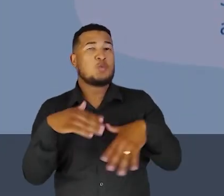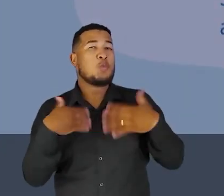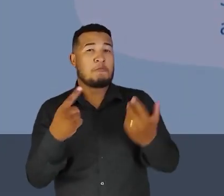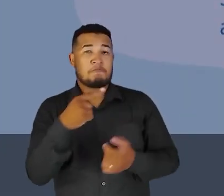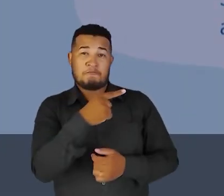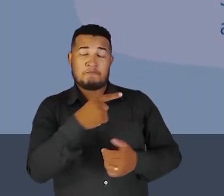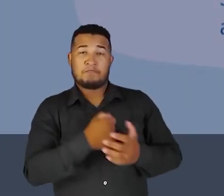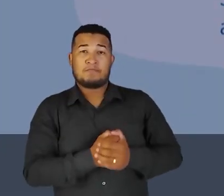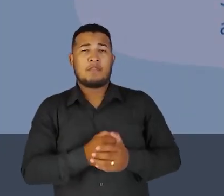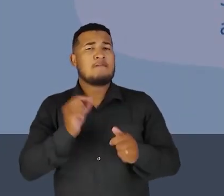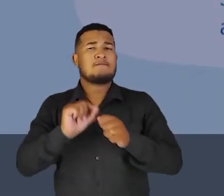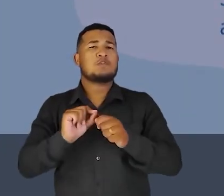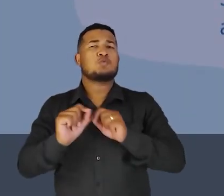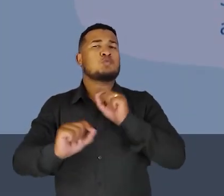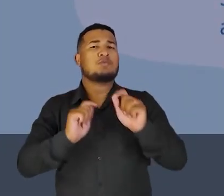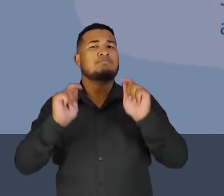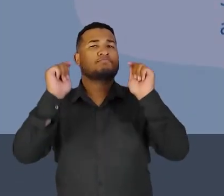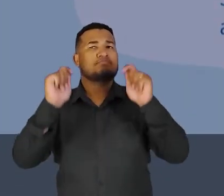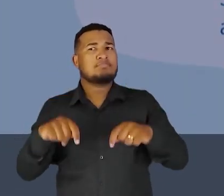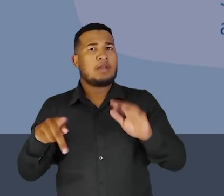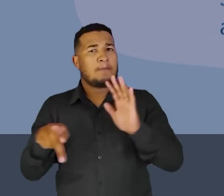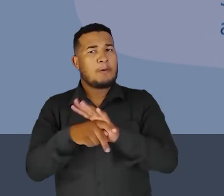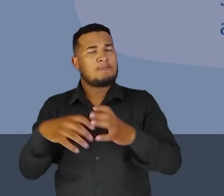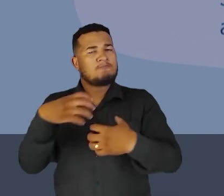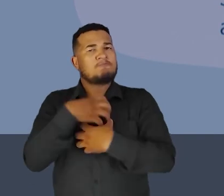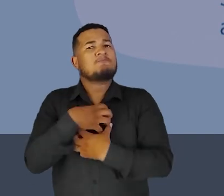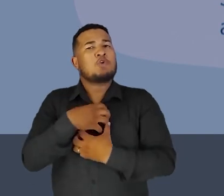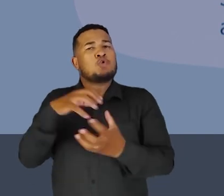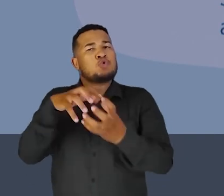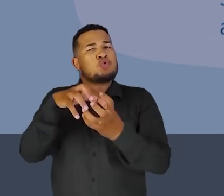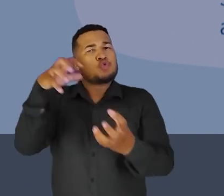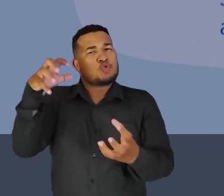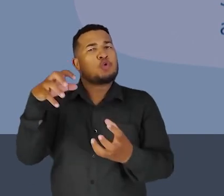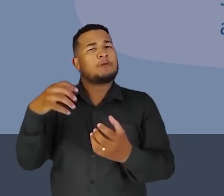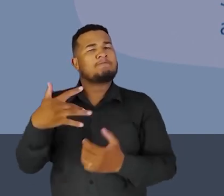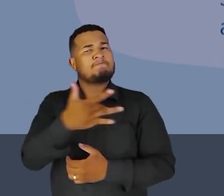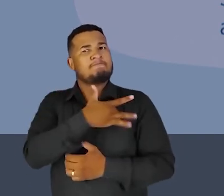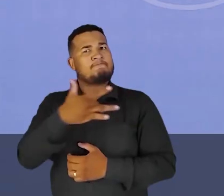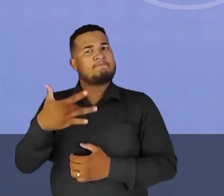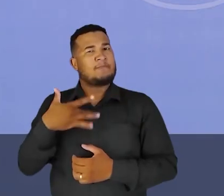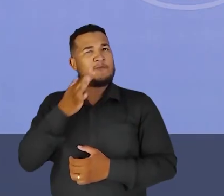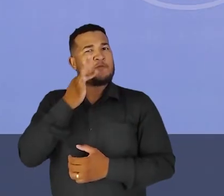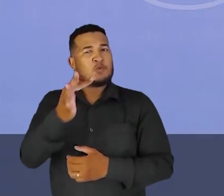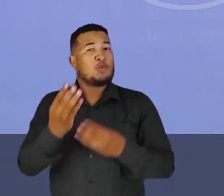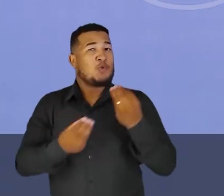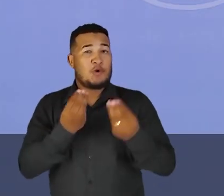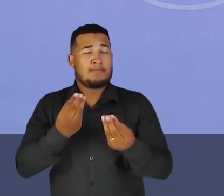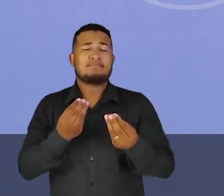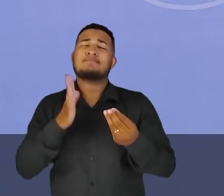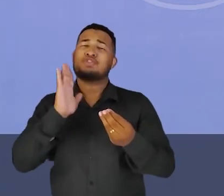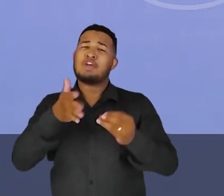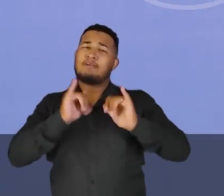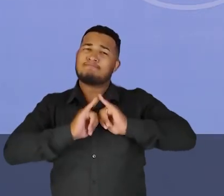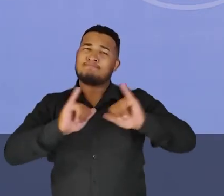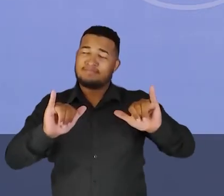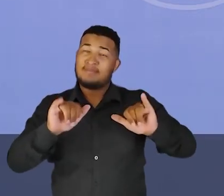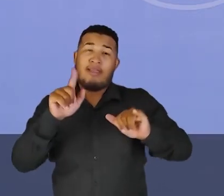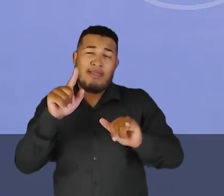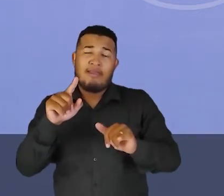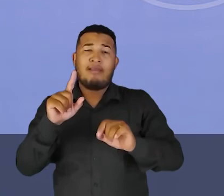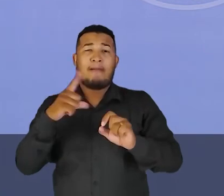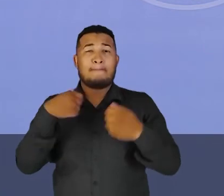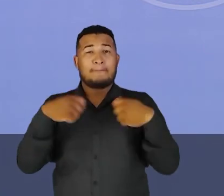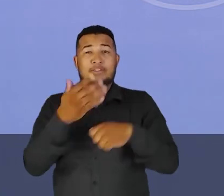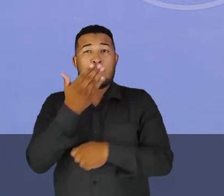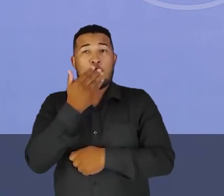slide: o que podemos fazer para sermos um idoso saudável amanhã? Então, como eu falei, é isso aí, gente. Tendo uma